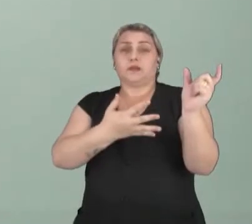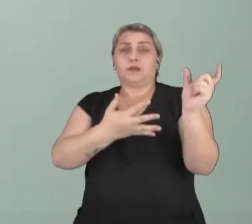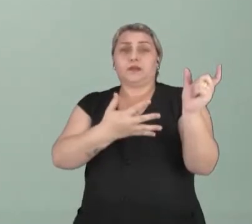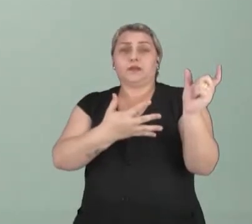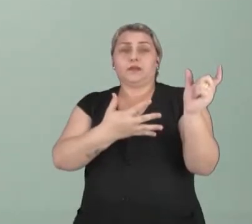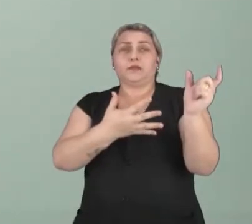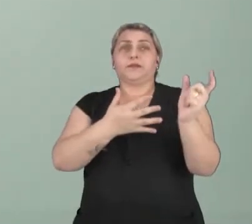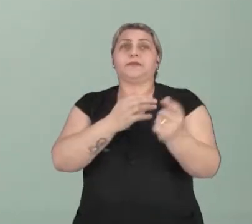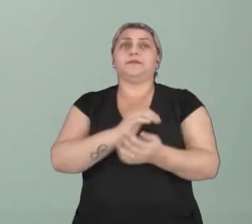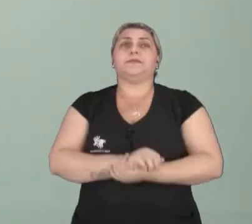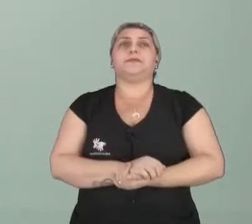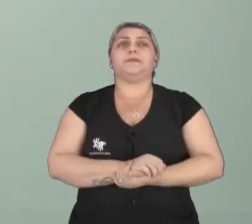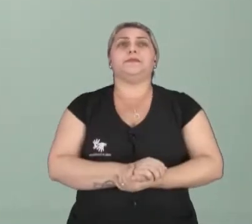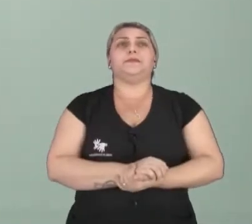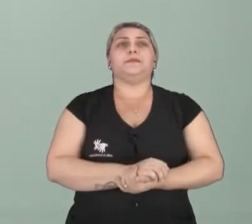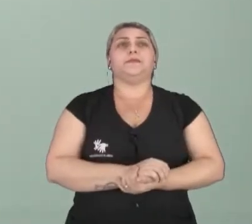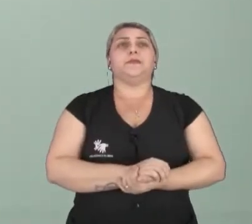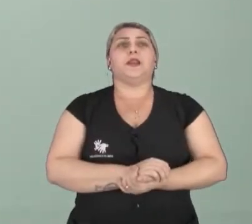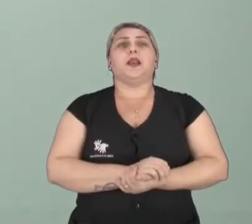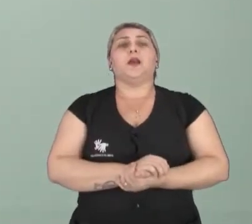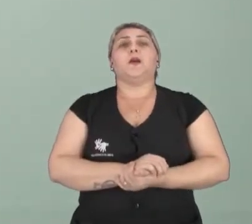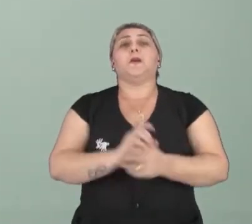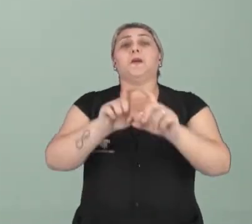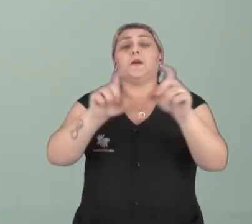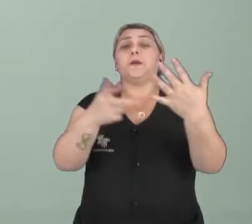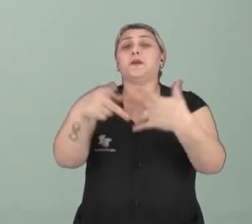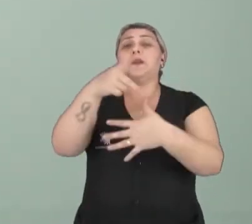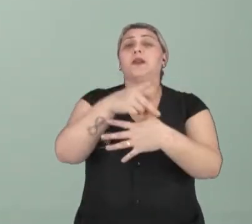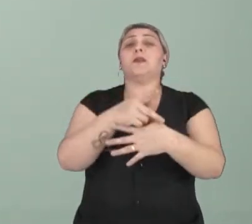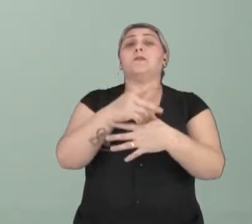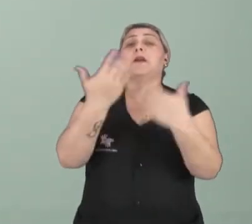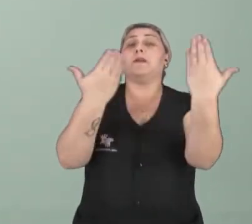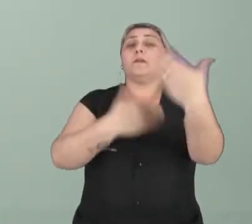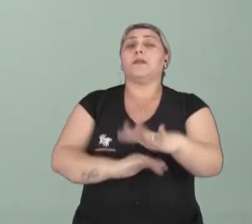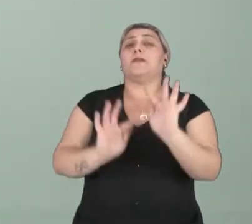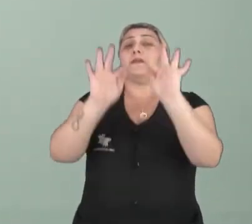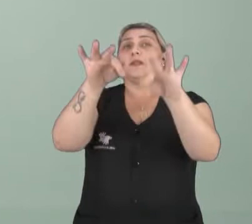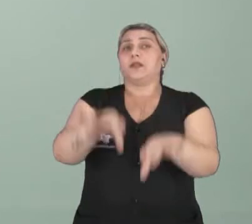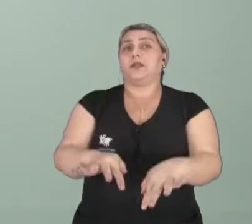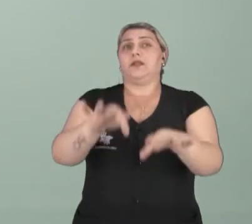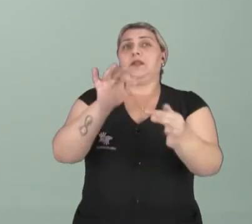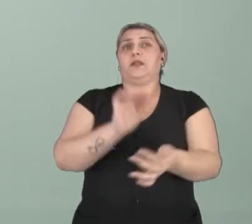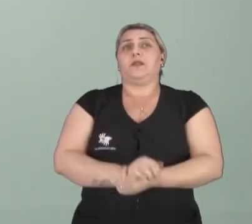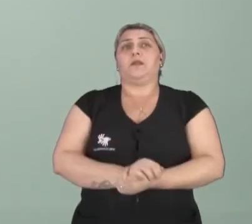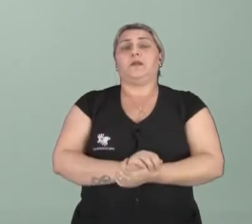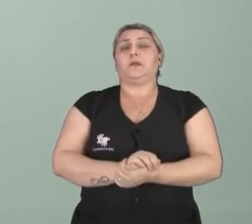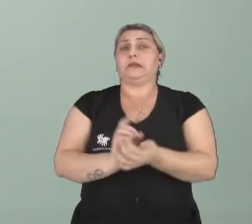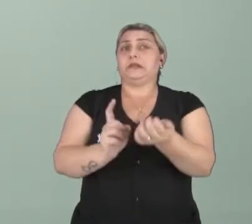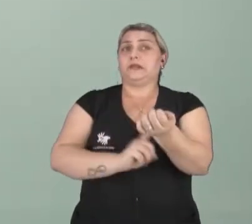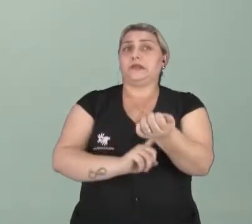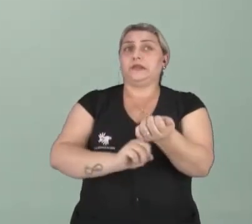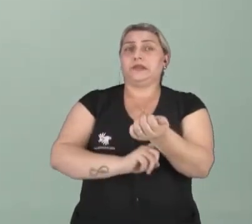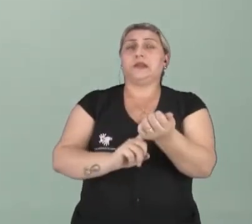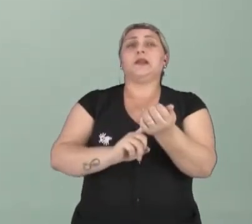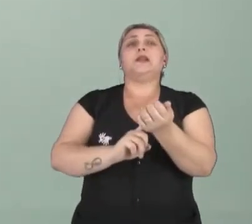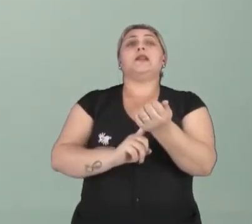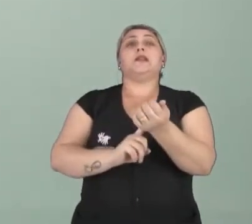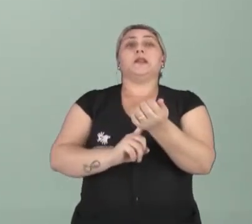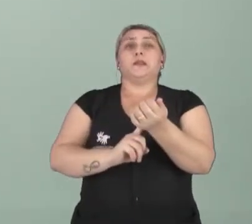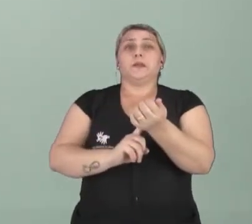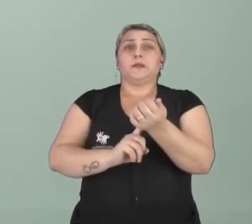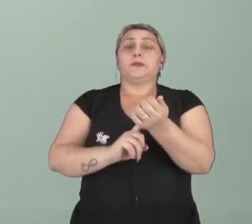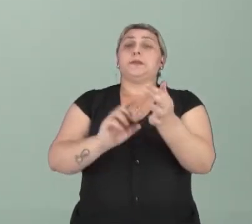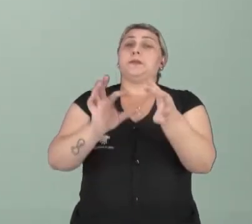sobre isso. Tá? A oração principal, o exame final, deixou todos apreensivos, e a oração subordinada